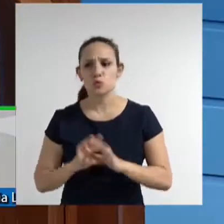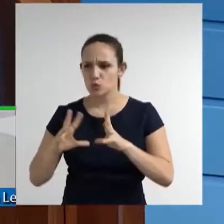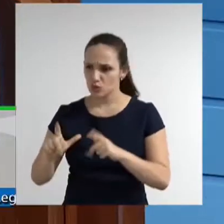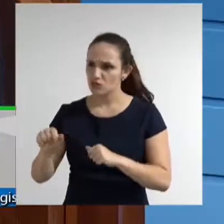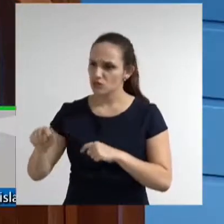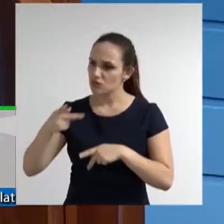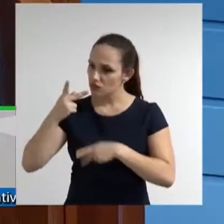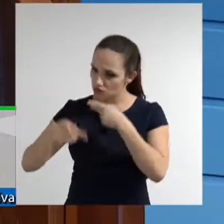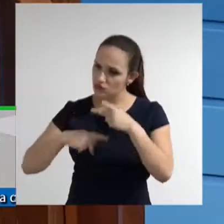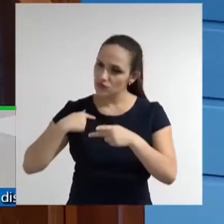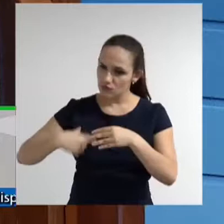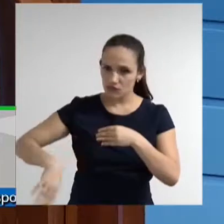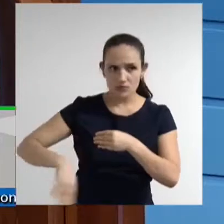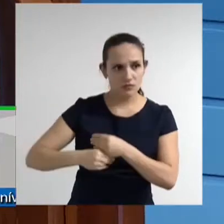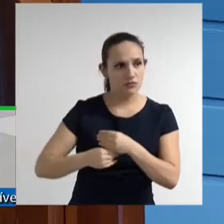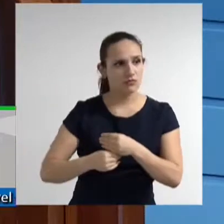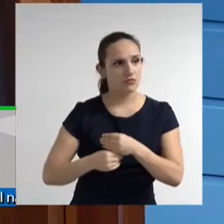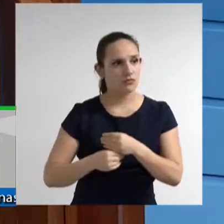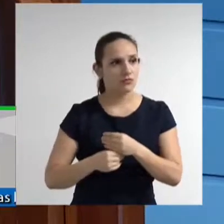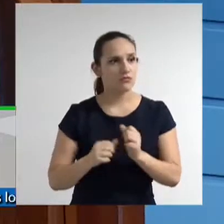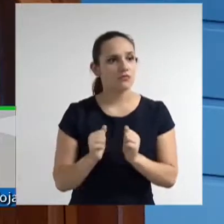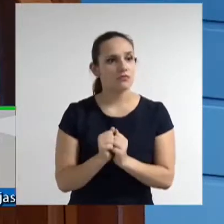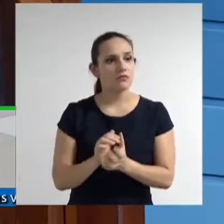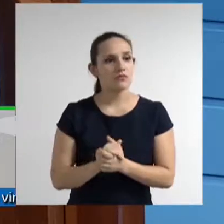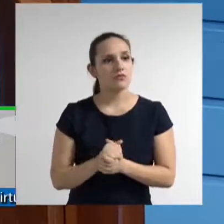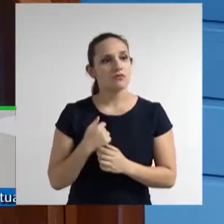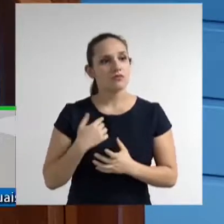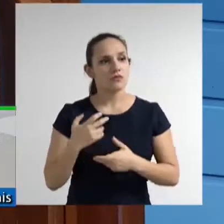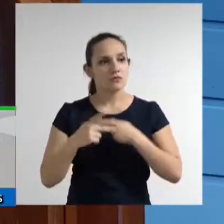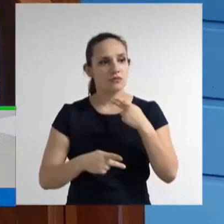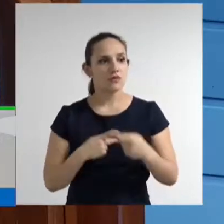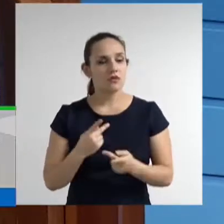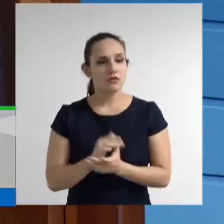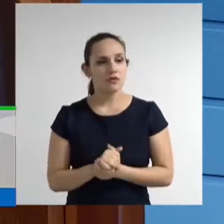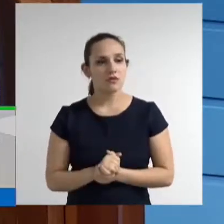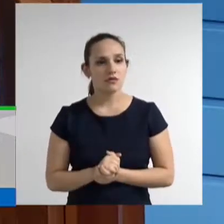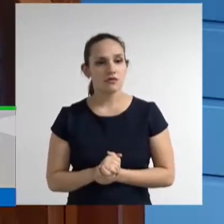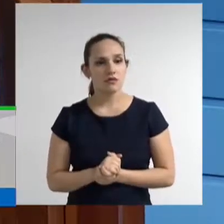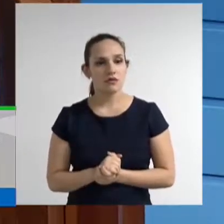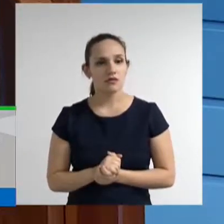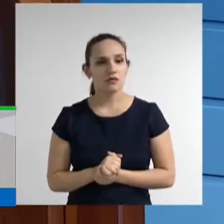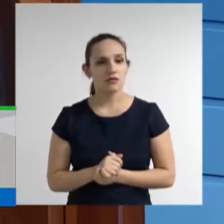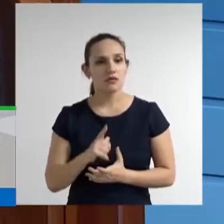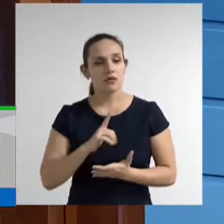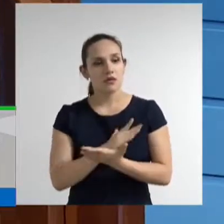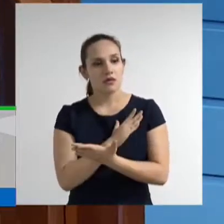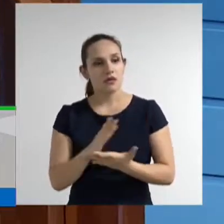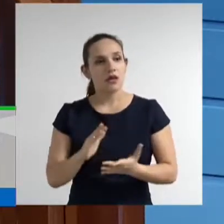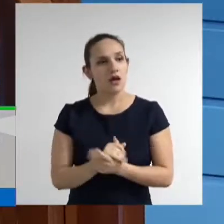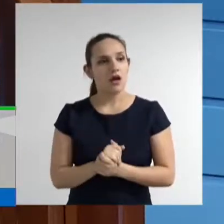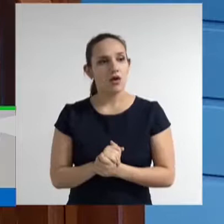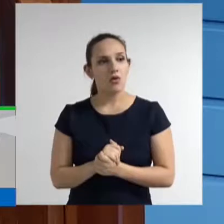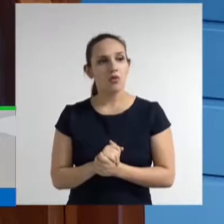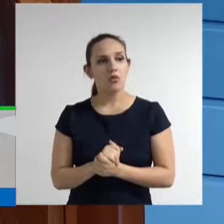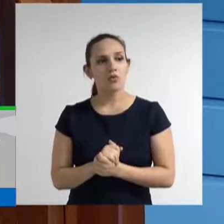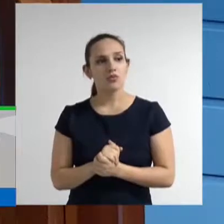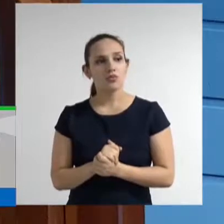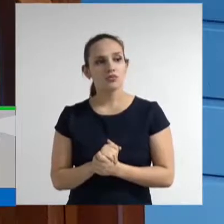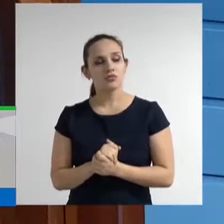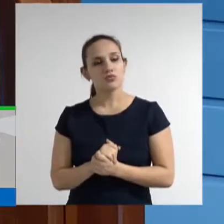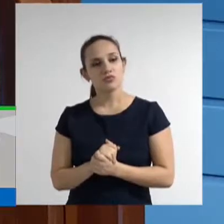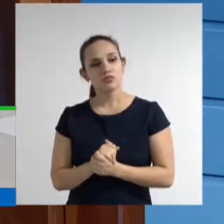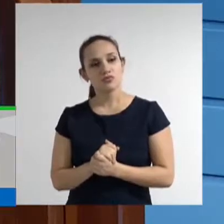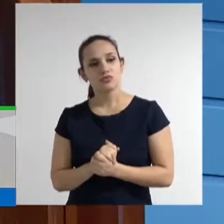todo o seu pronunciamento e termino dizendo o seguinte: tem, inclusive, alguns assentamentos, deputado Pedro Kemp, que foi fruto